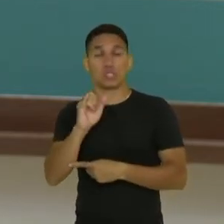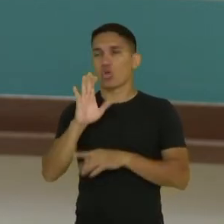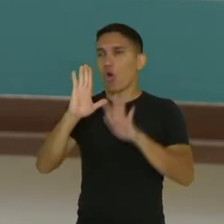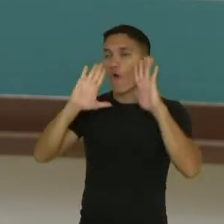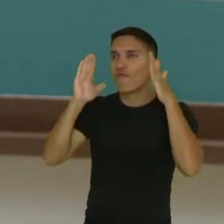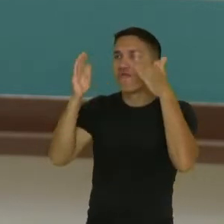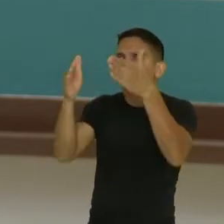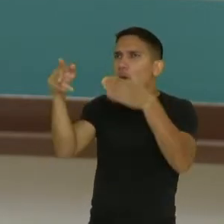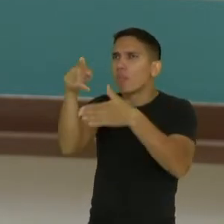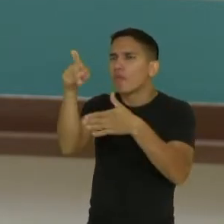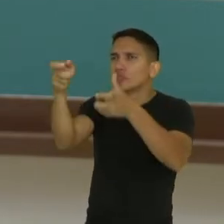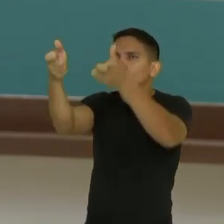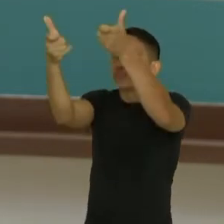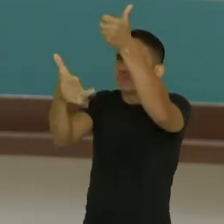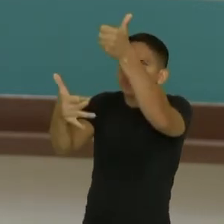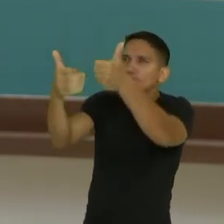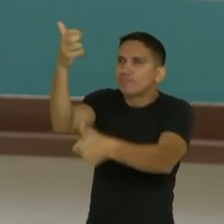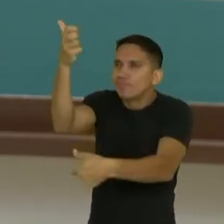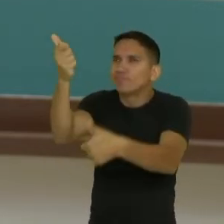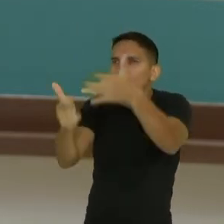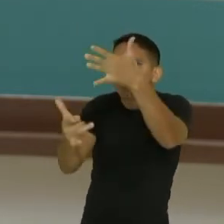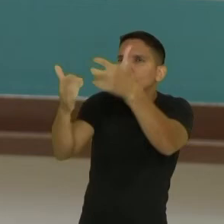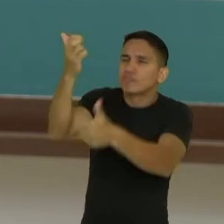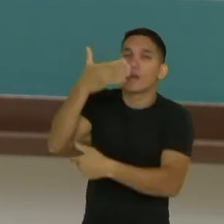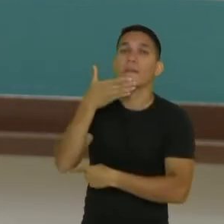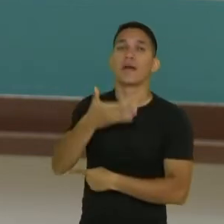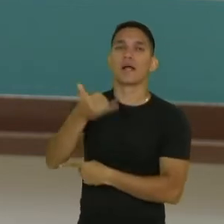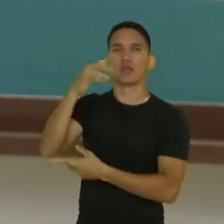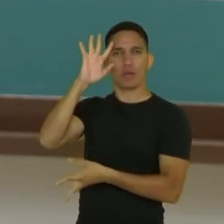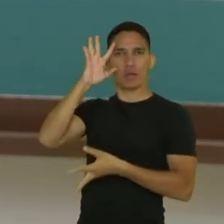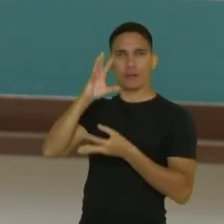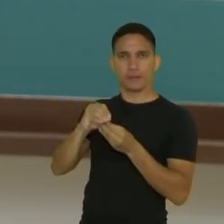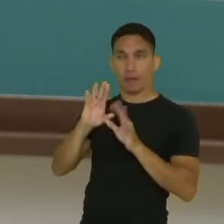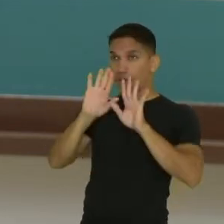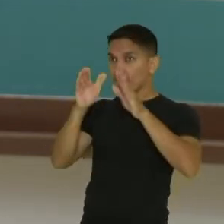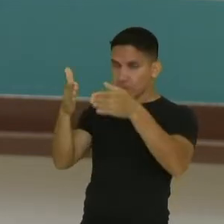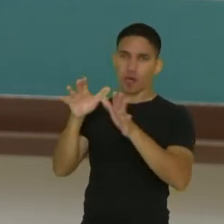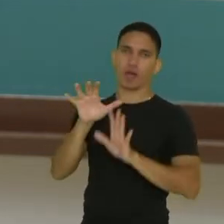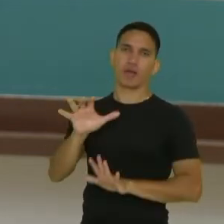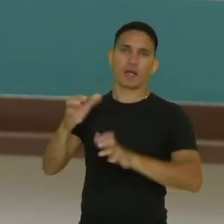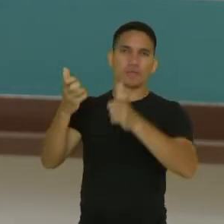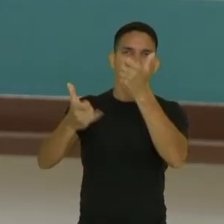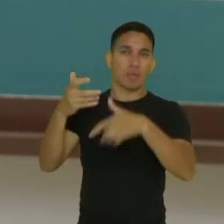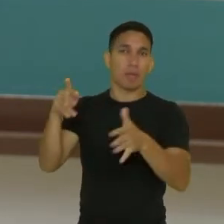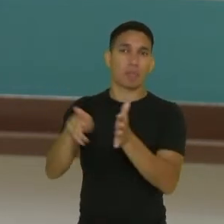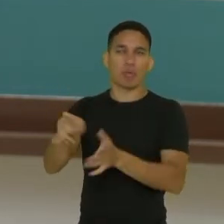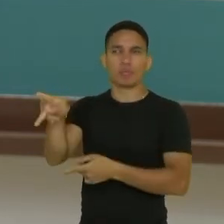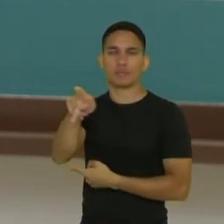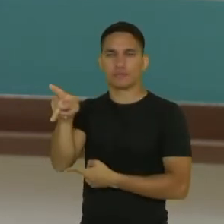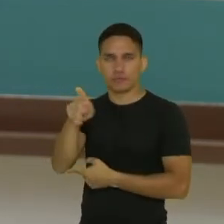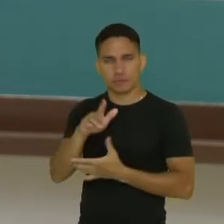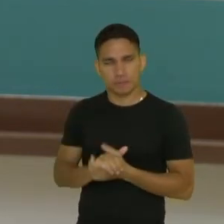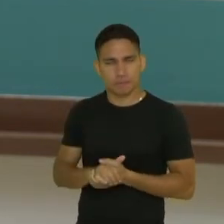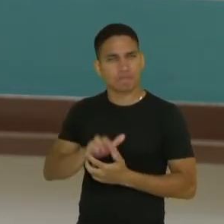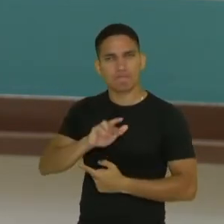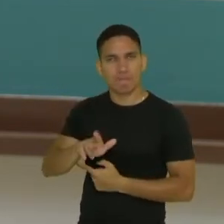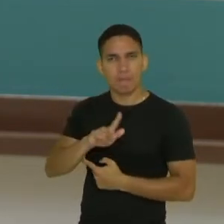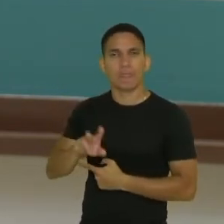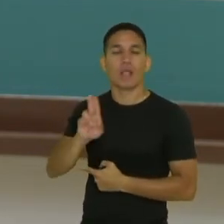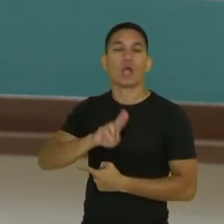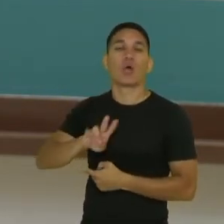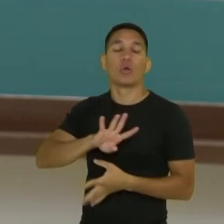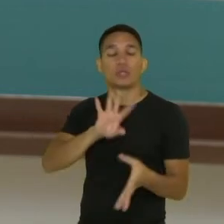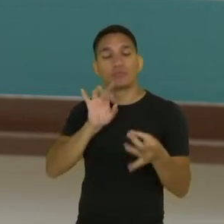se concentrar apenas, né, com foco ali na aprendizagem, na fala do professor, né, e não em